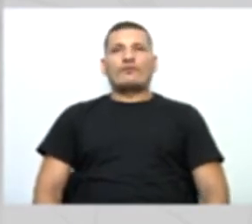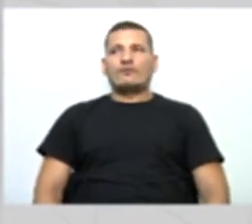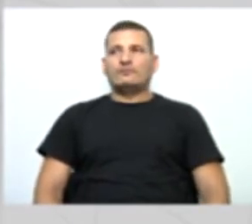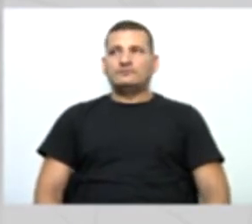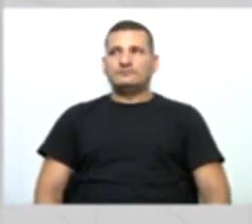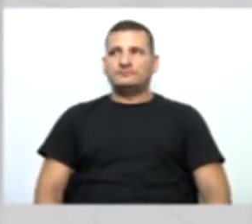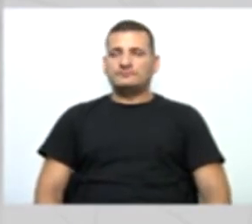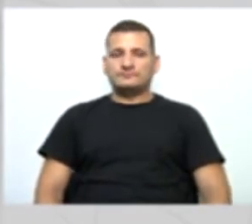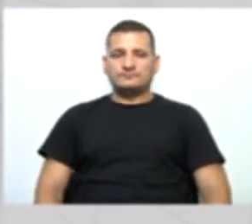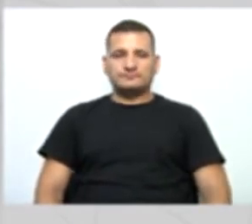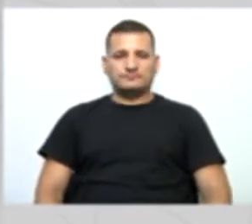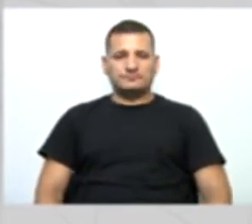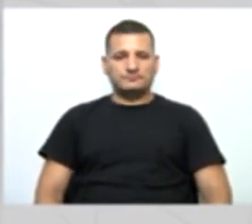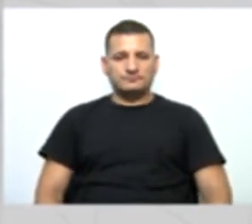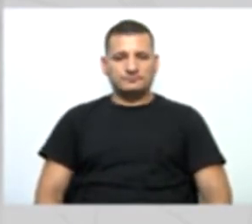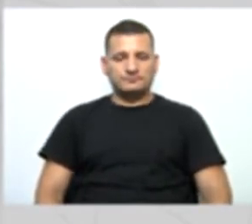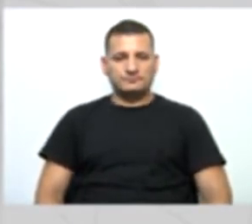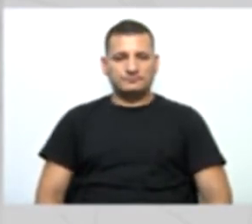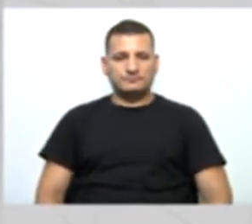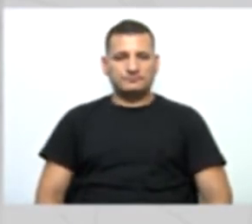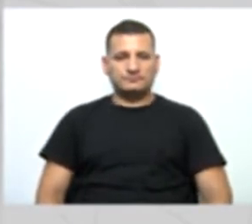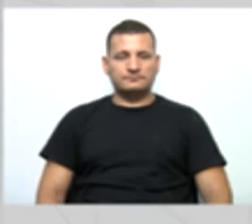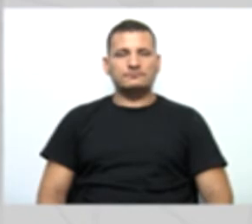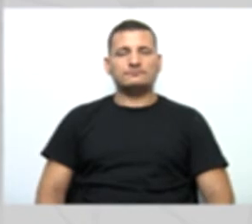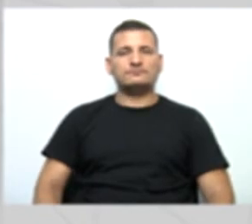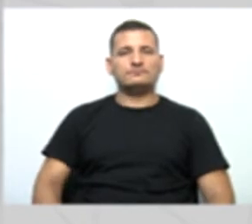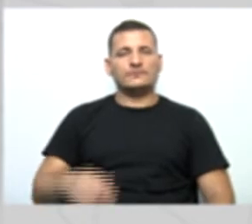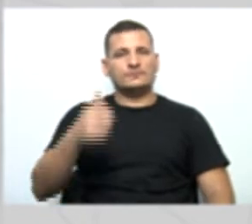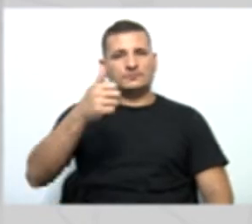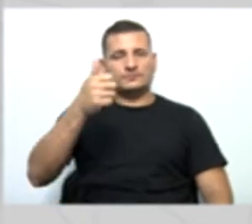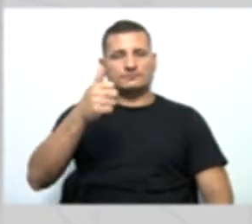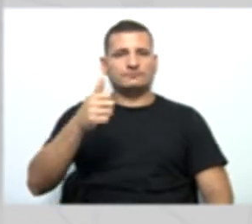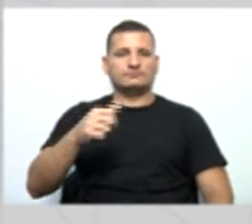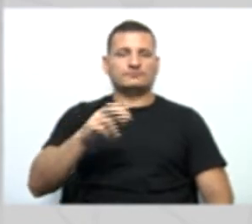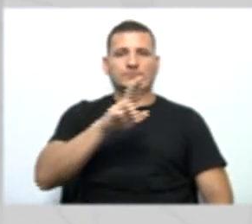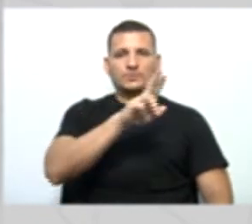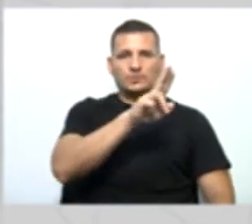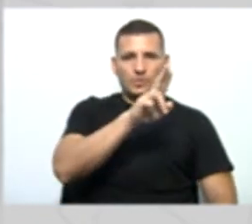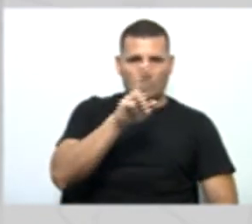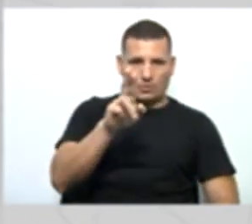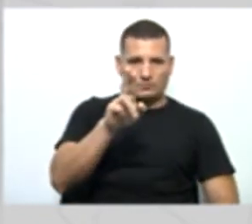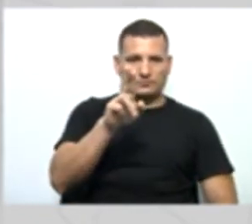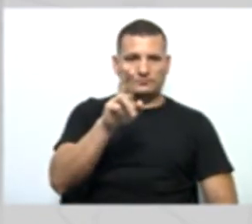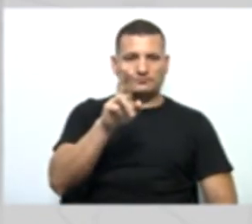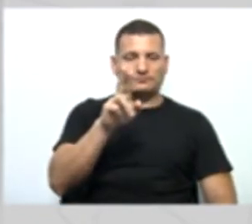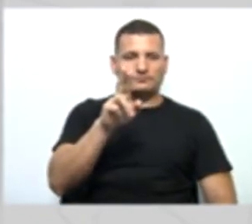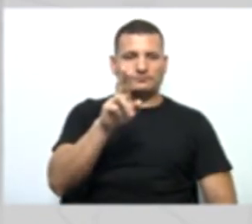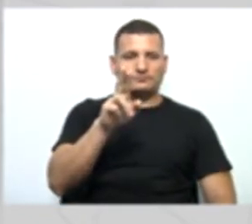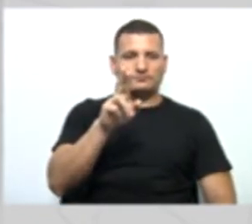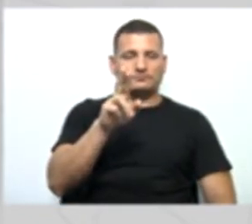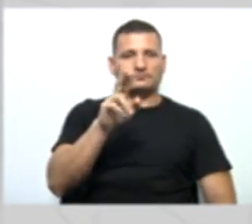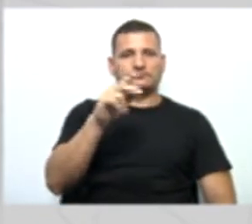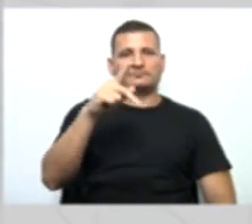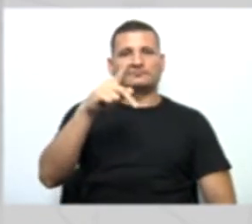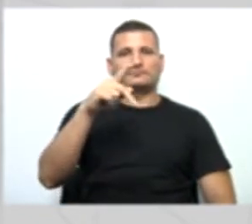Primeiro, o nome da minha classe, certo? É o que vai aqui na primeira divisão. Então, vou colocar aqui, ó, pessoa.